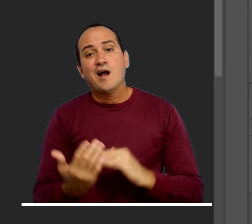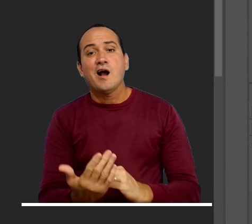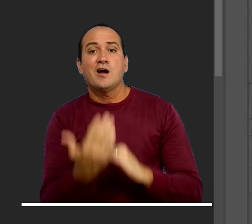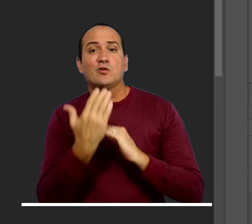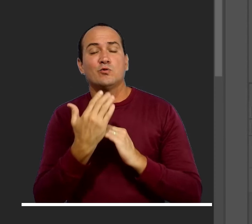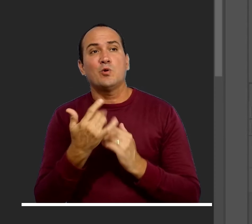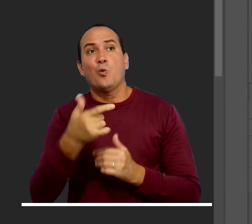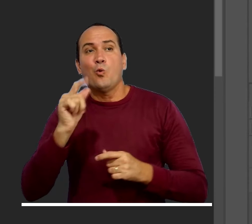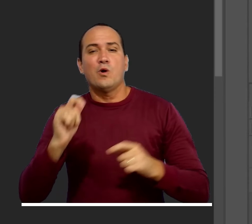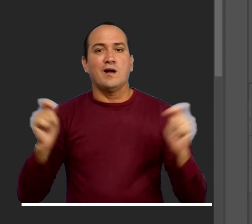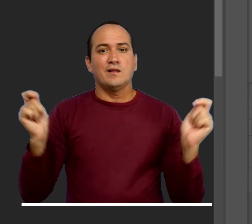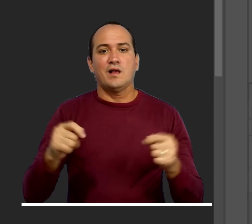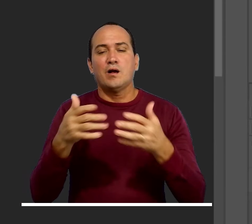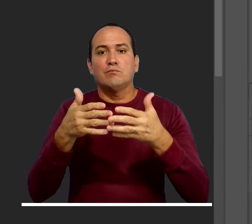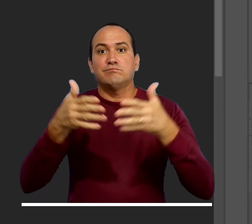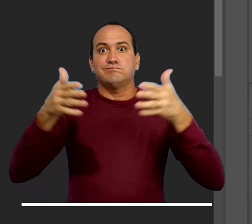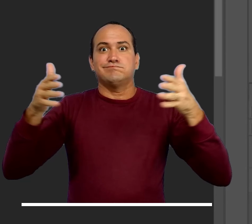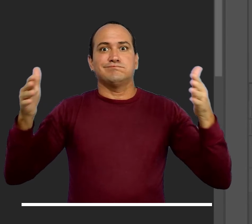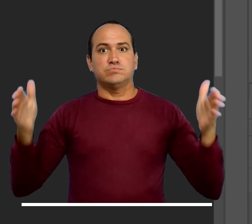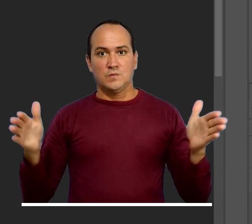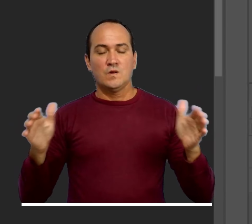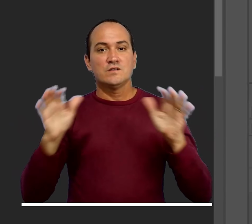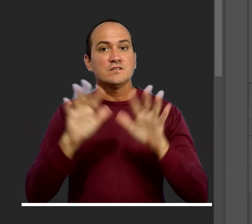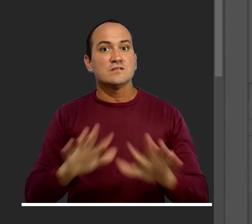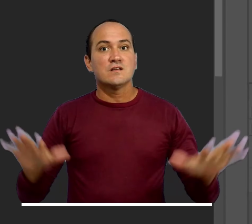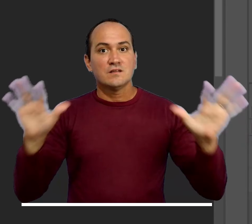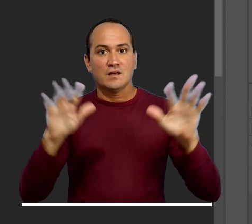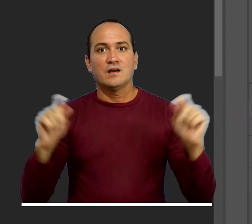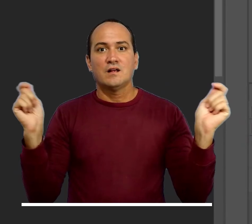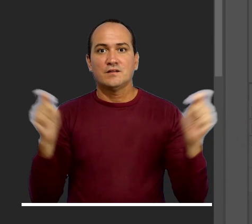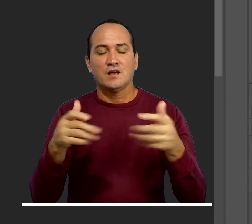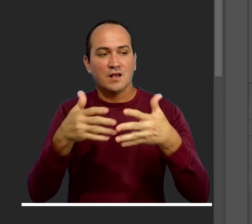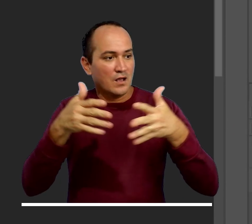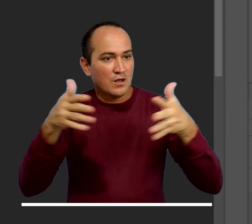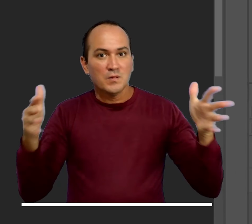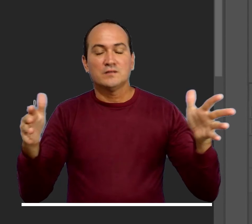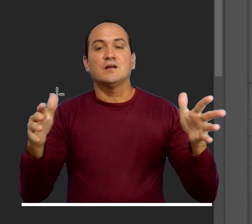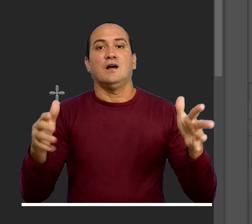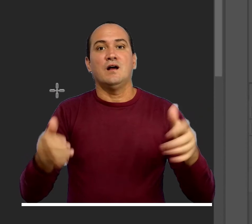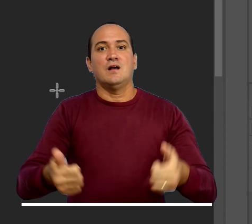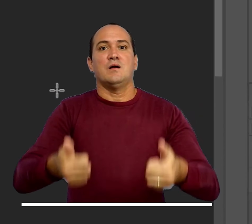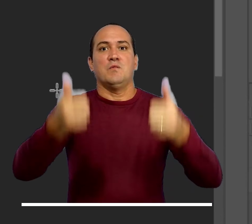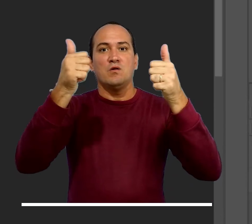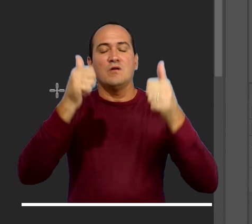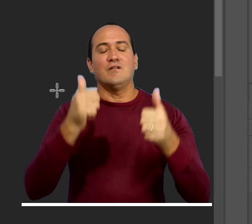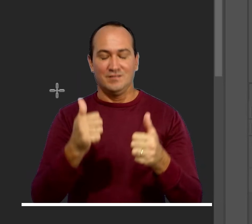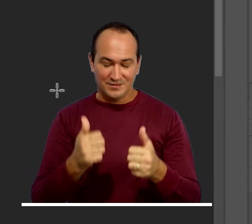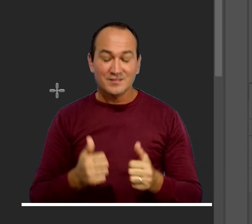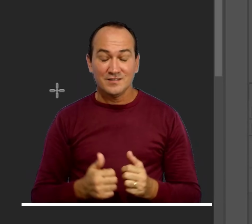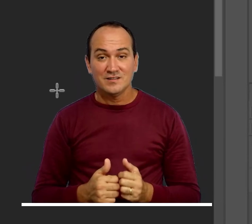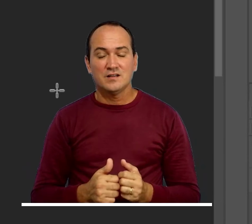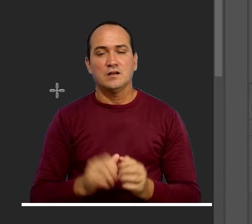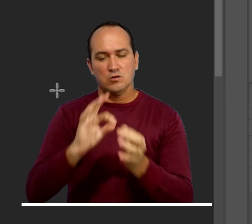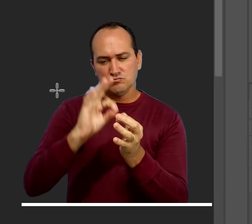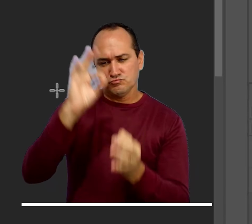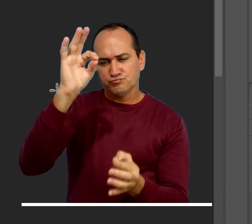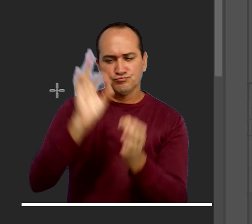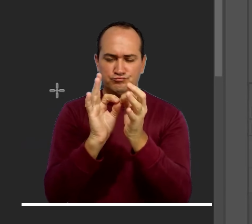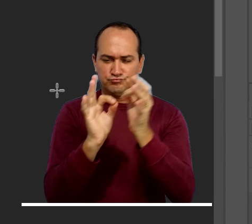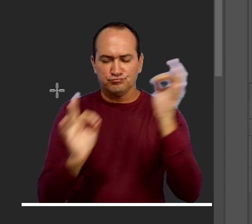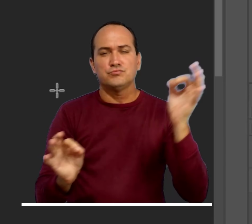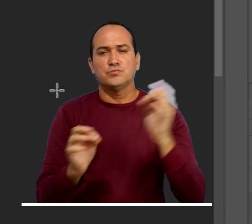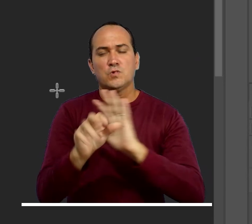gente uma outra possibilidade de expansão de cenário, que é justamente a possibilidade de aumentar a resolução do vídeo original, né? Porque esse vídeo